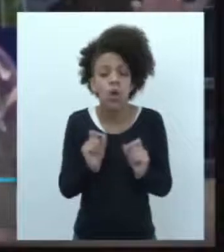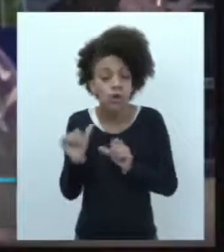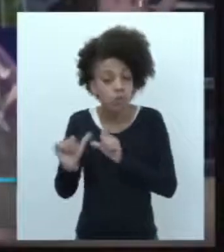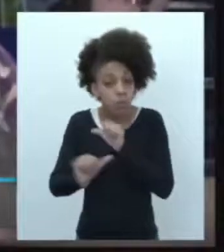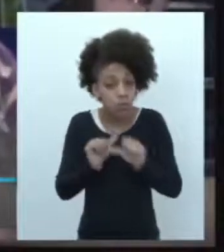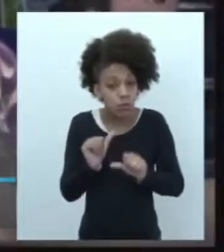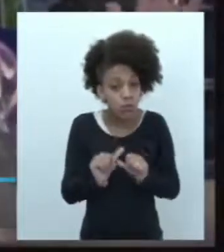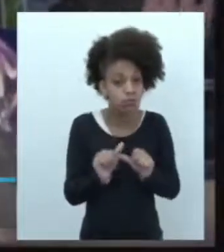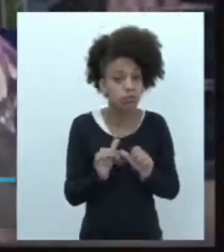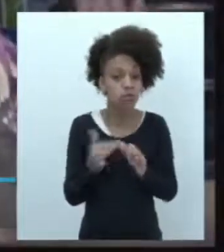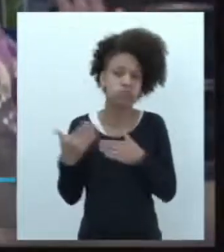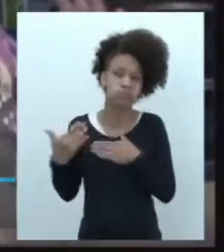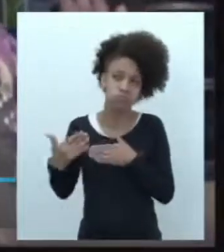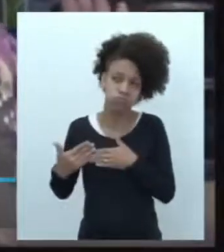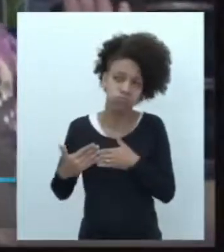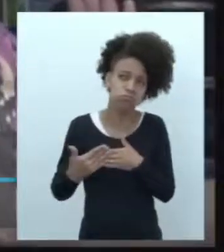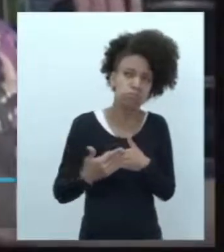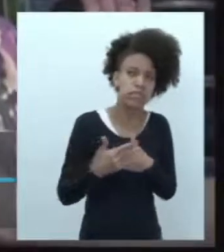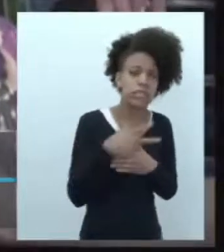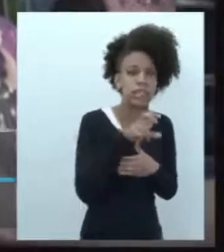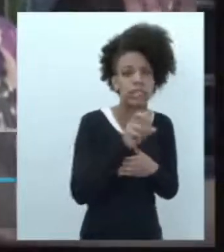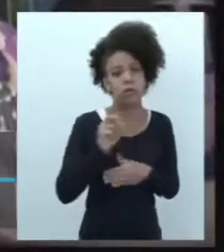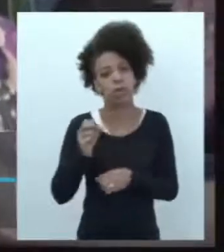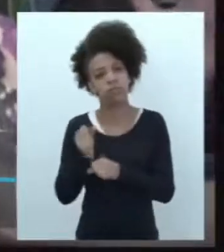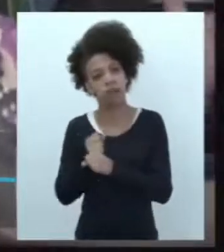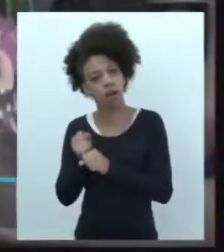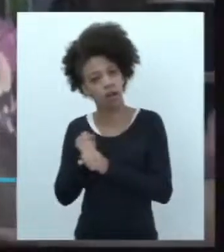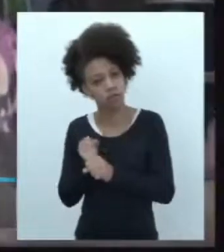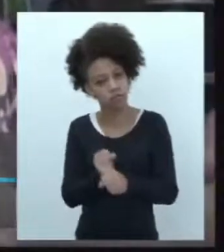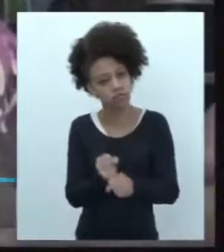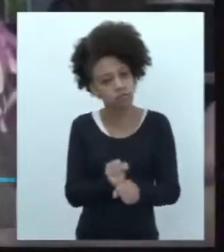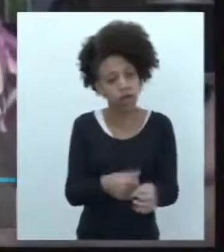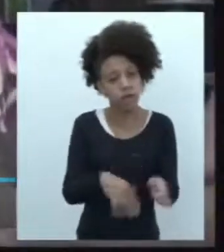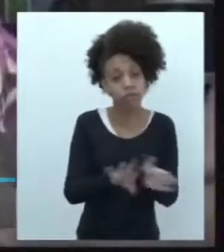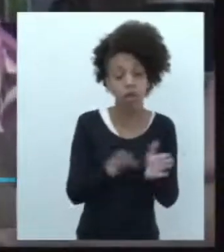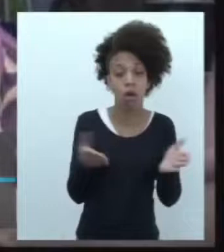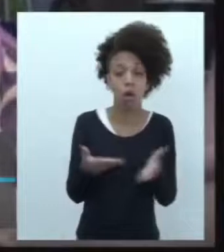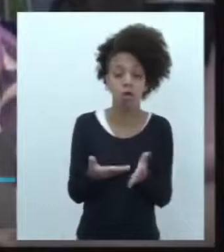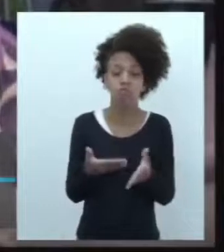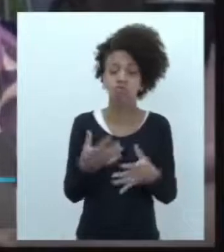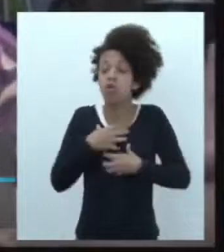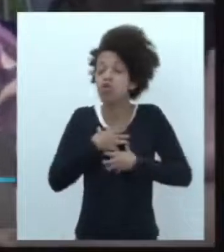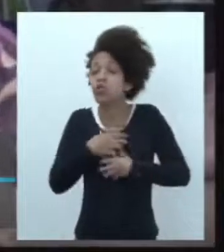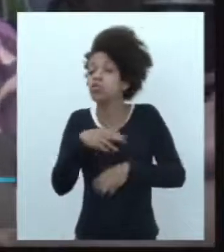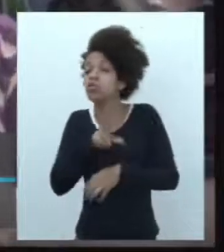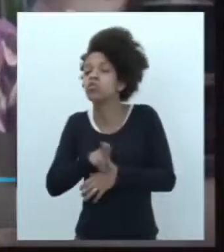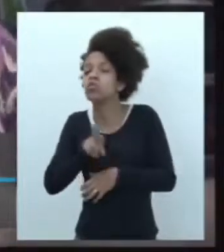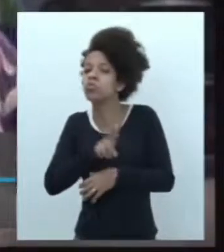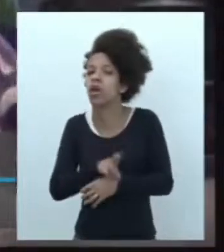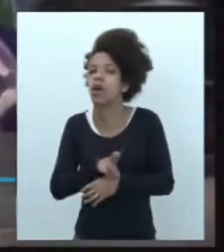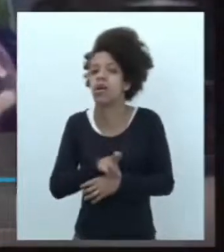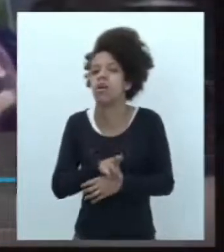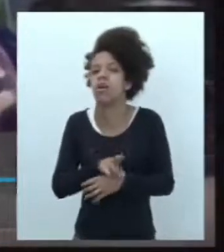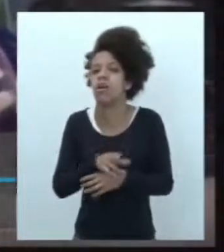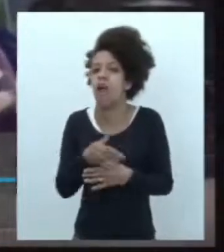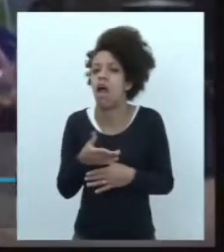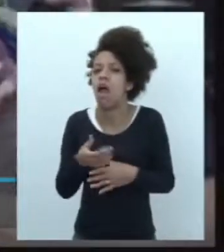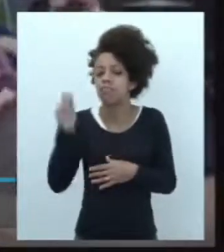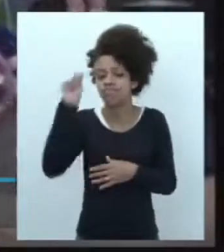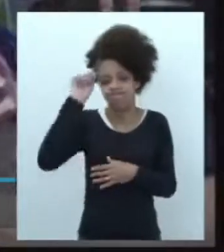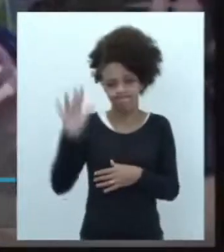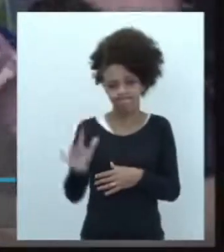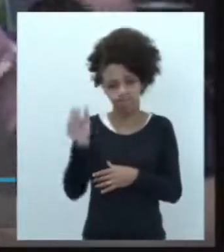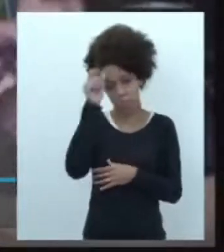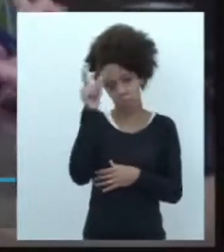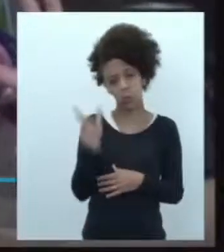muda ao longo, talvez, de 50 anos para cá, seja a maneira de utilizar, né, essa africanidade,